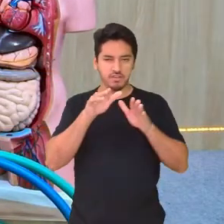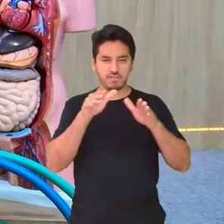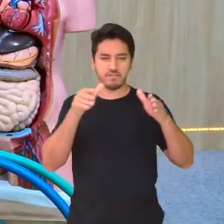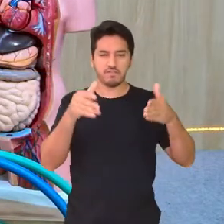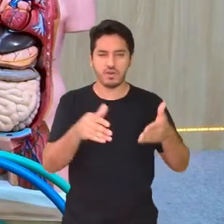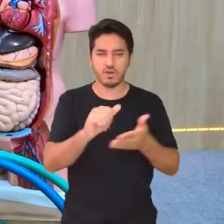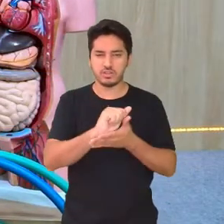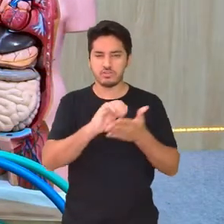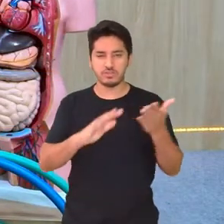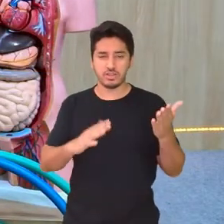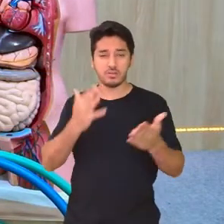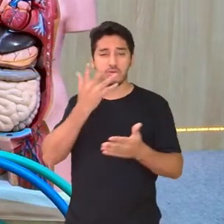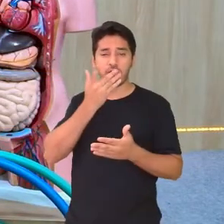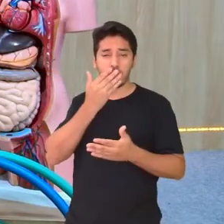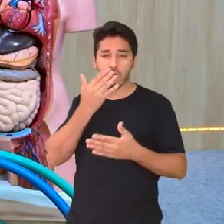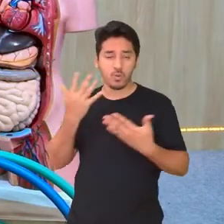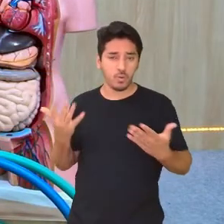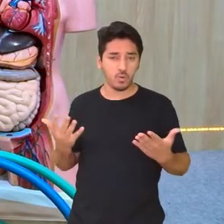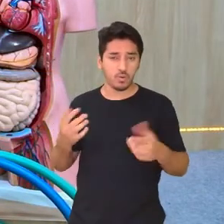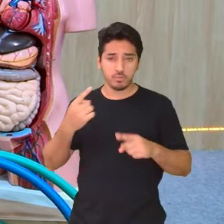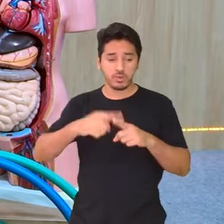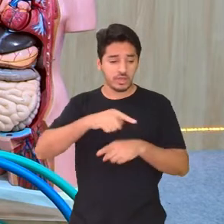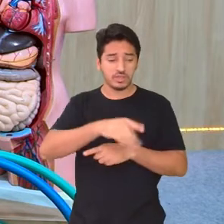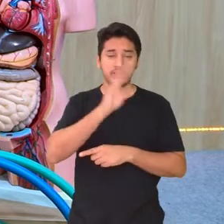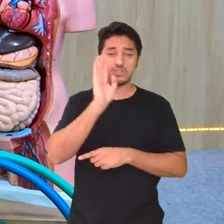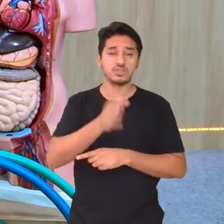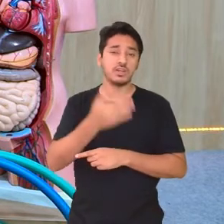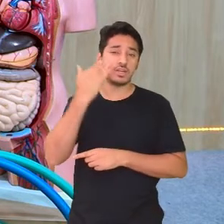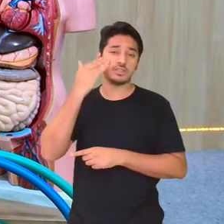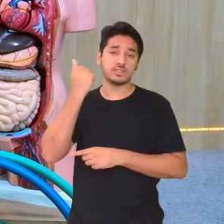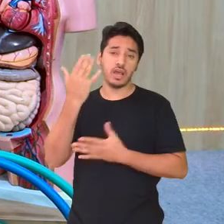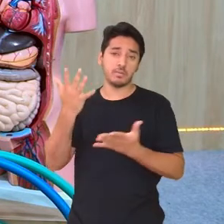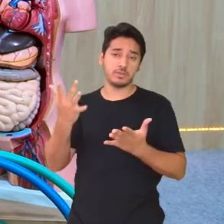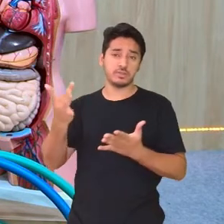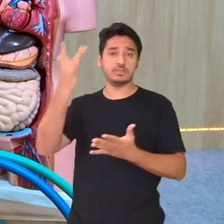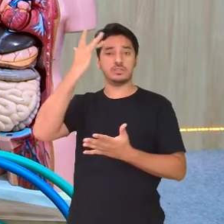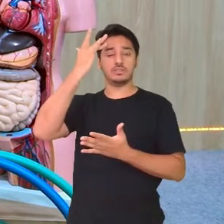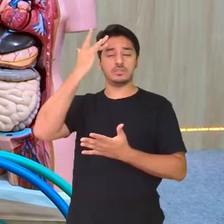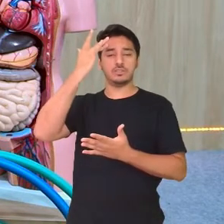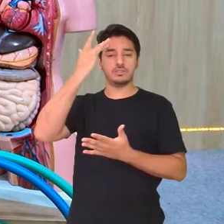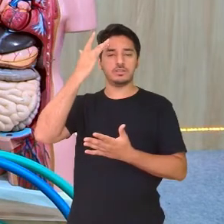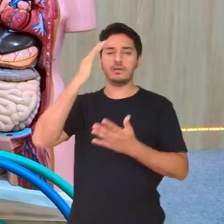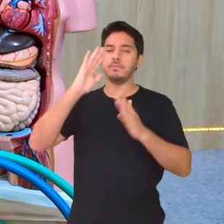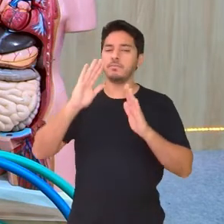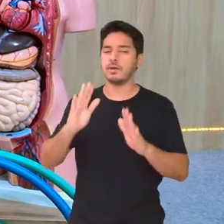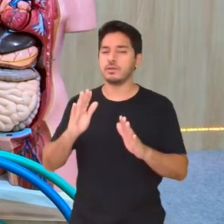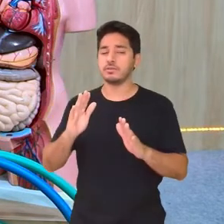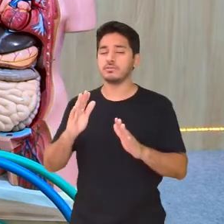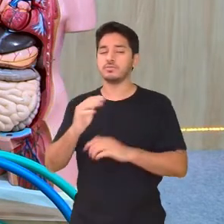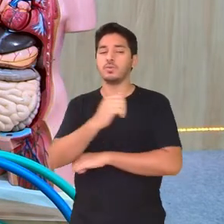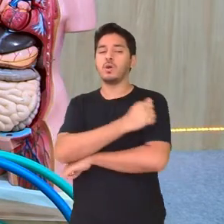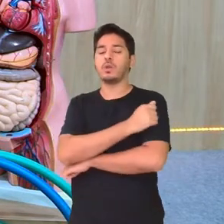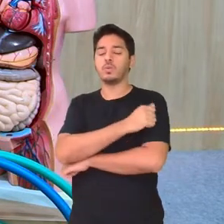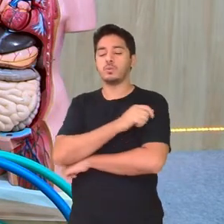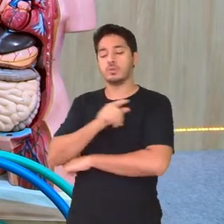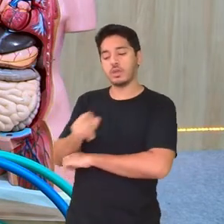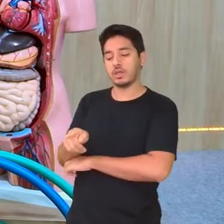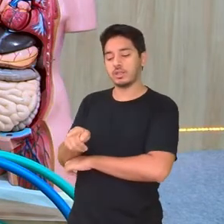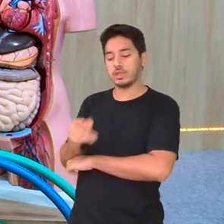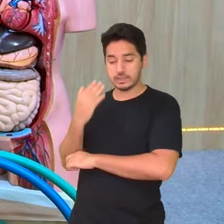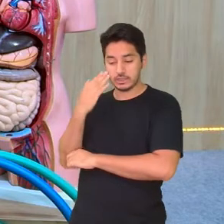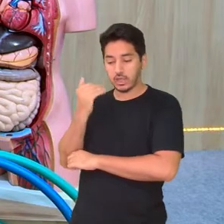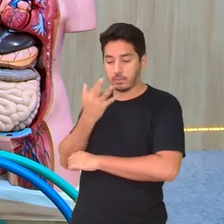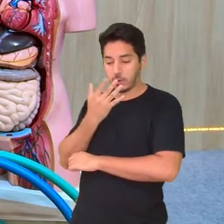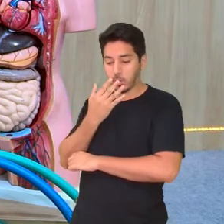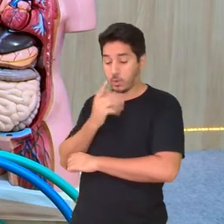uma atividade voltada para as cores, onde ele já tem esse conhecimento consolidado. Mas o estudante que ainda não tem, entende